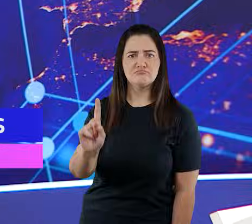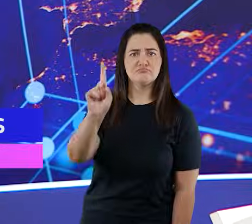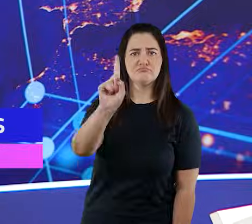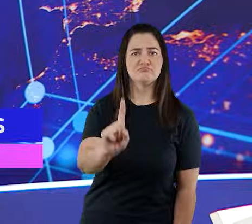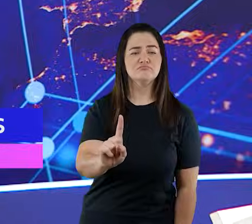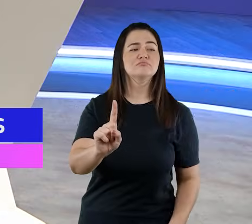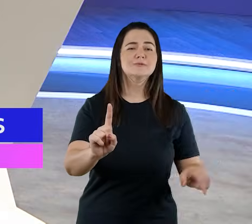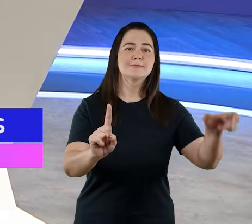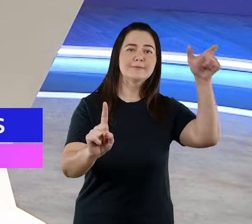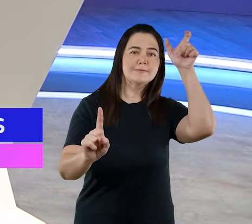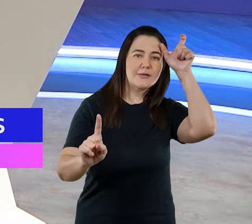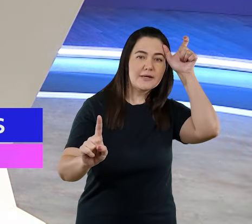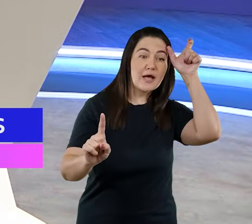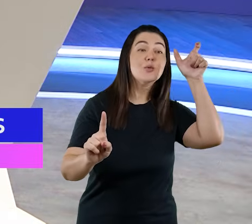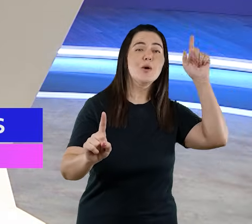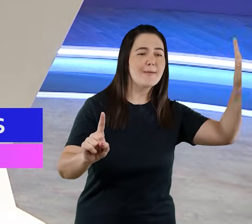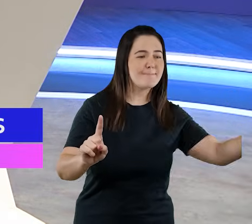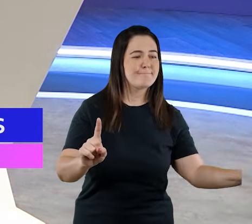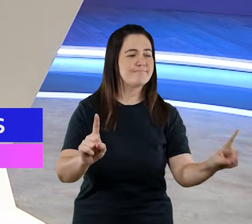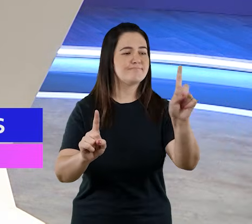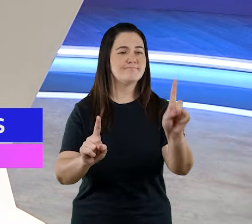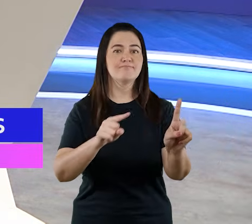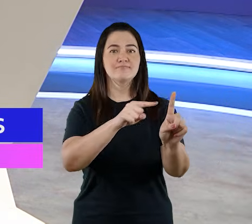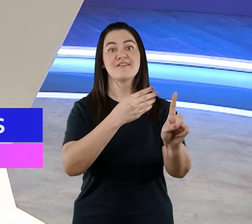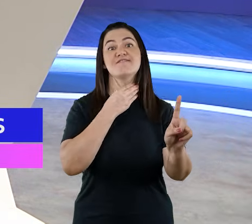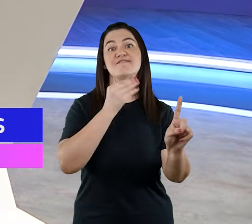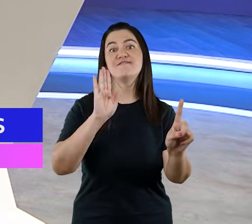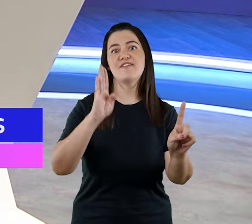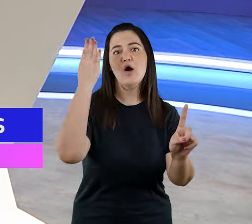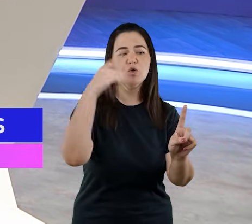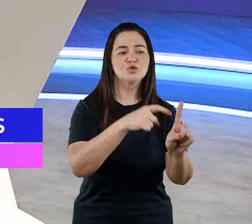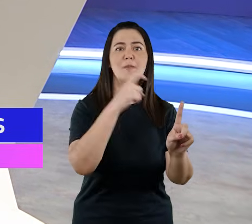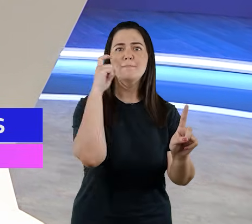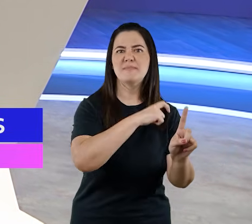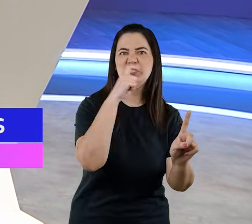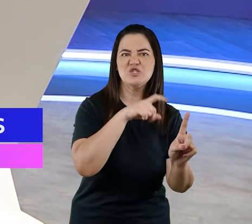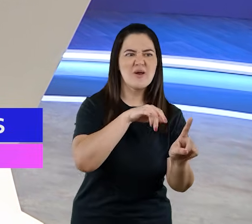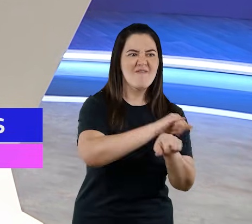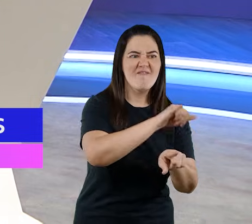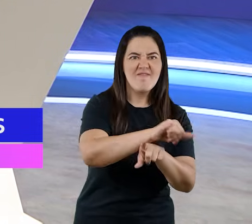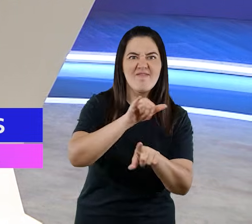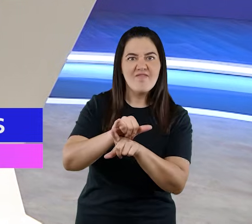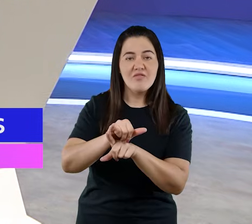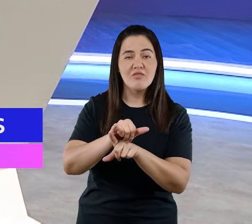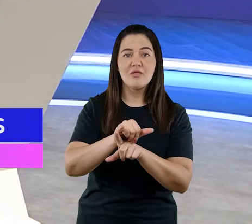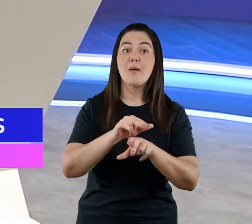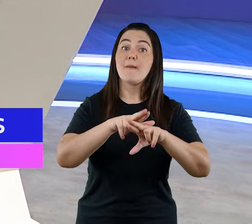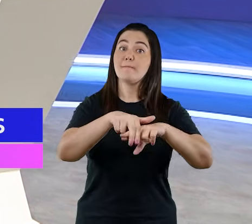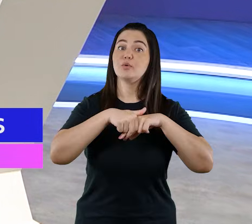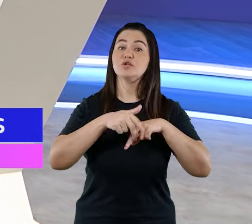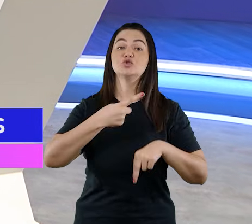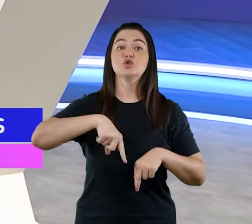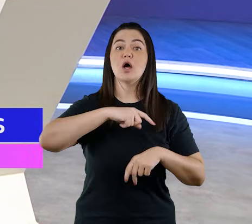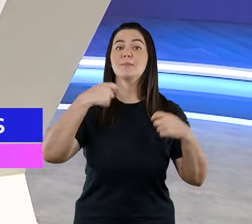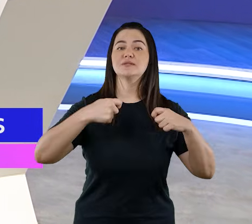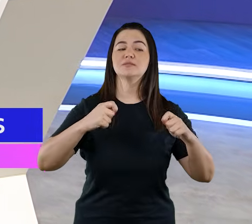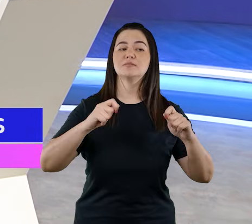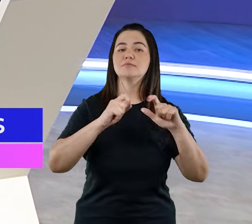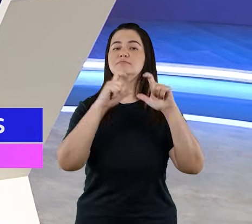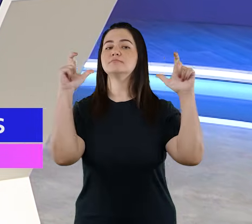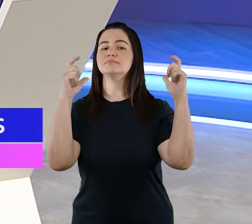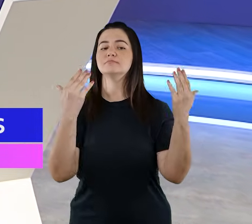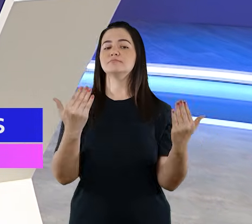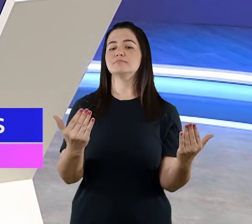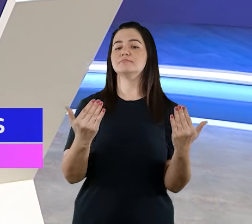profeta. Mas graças a Deus nós temos a Bíblia e nela vamos entender quais são as características de um profeta